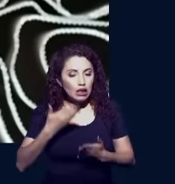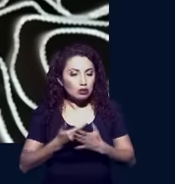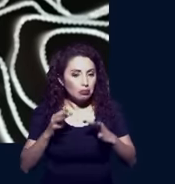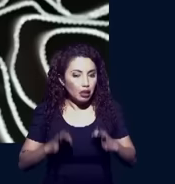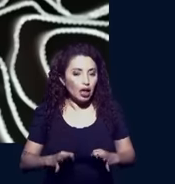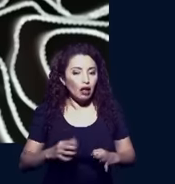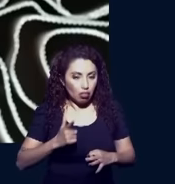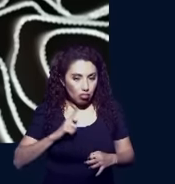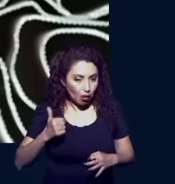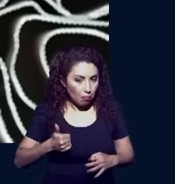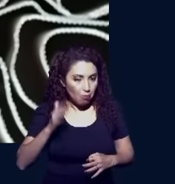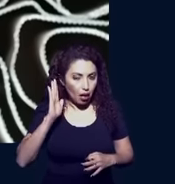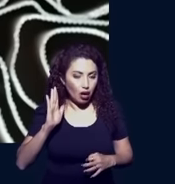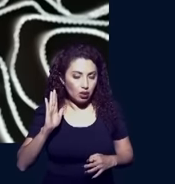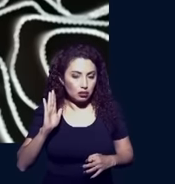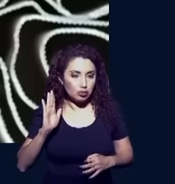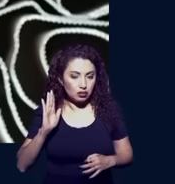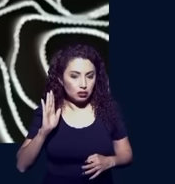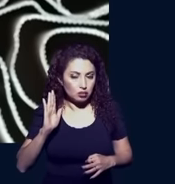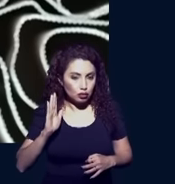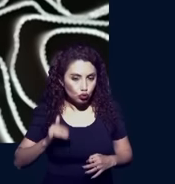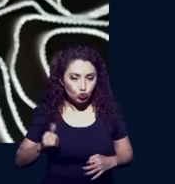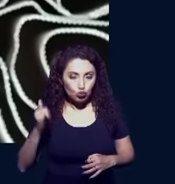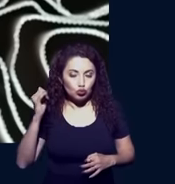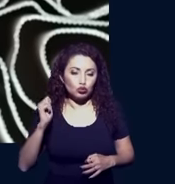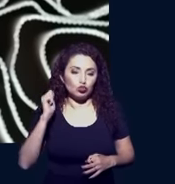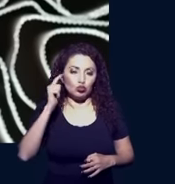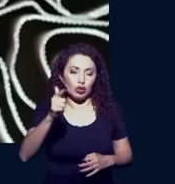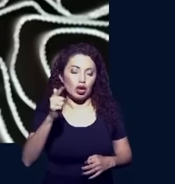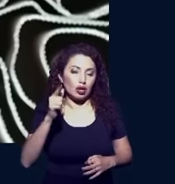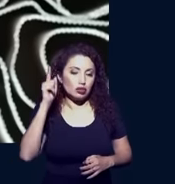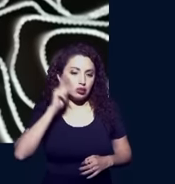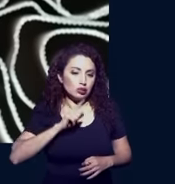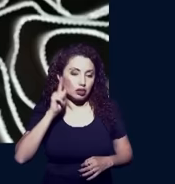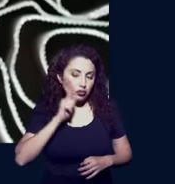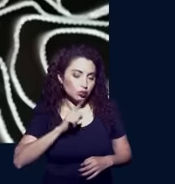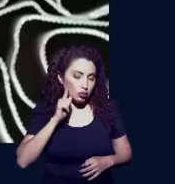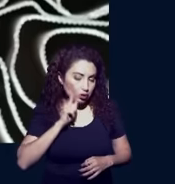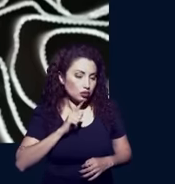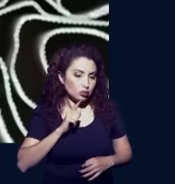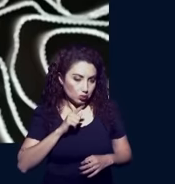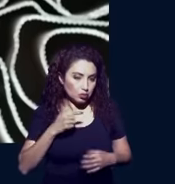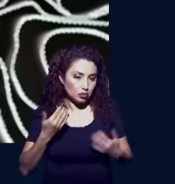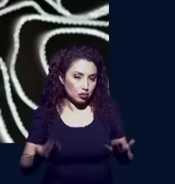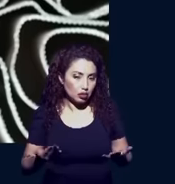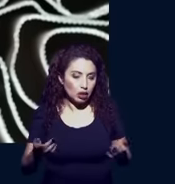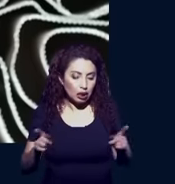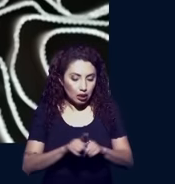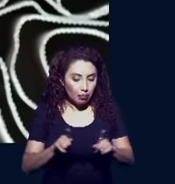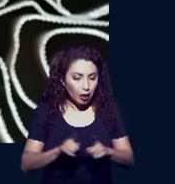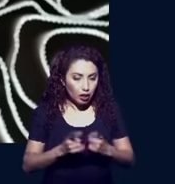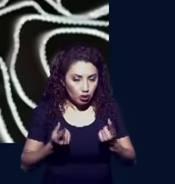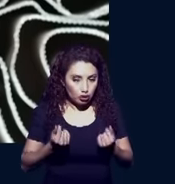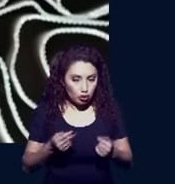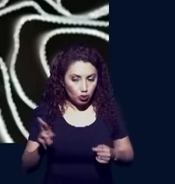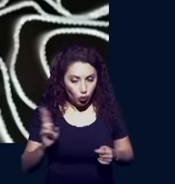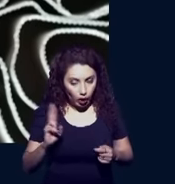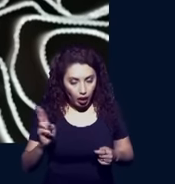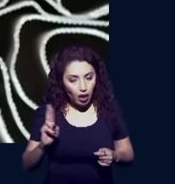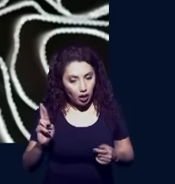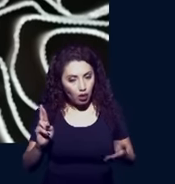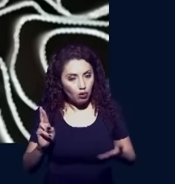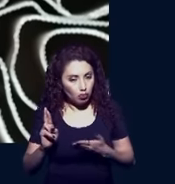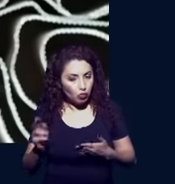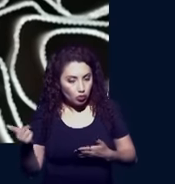muito mais juro do que o o o os Estados Unidos ou outros bent Marx e a nossa moeda também ainda apesar de ter dado uma